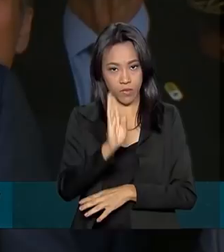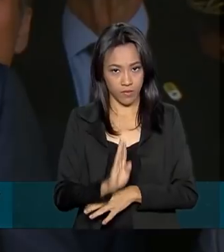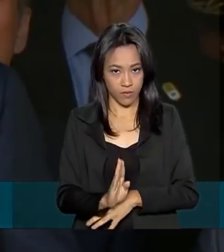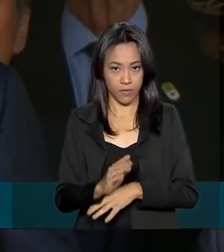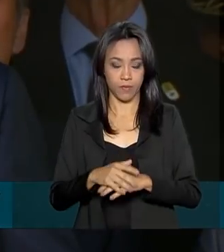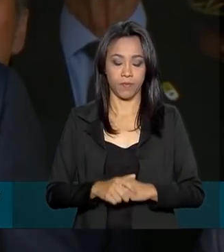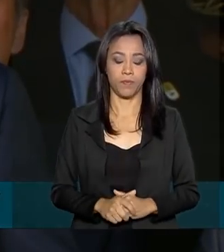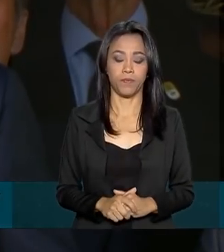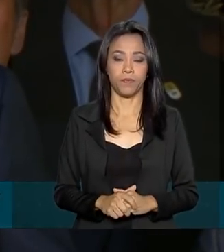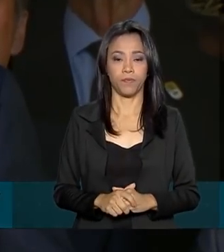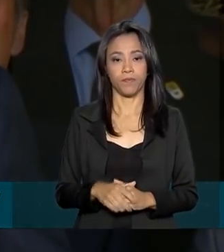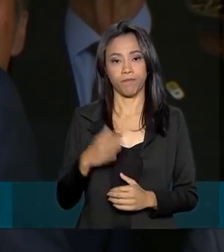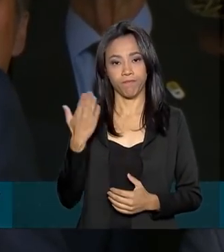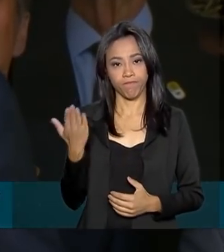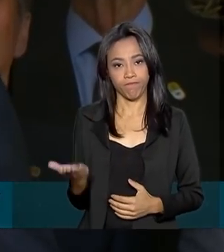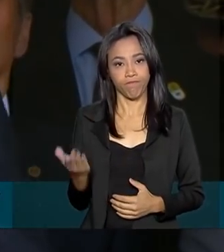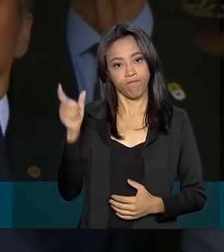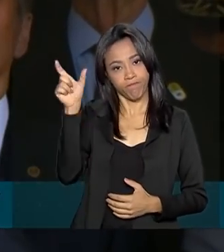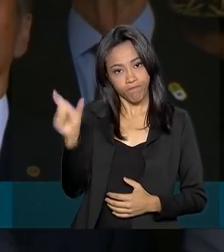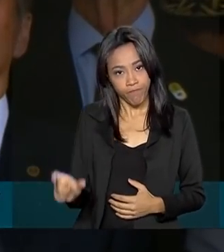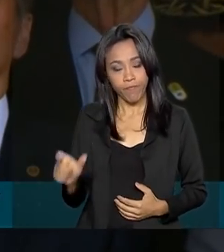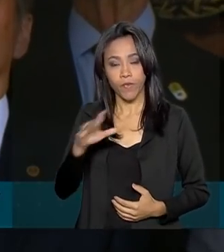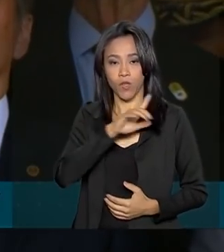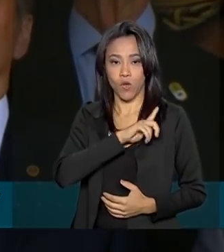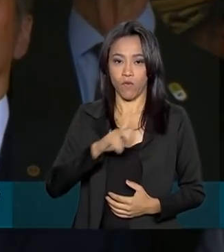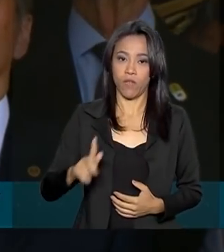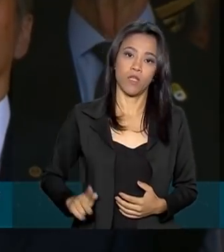Prezado governador João Dória,